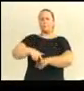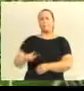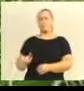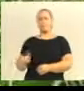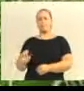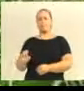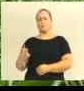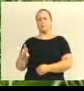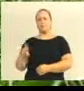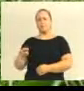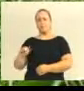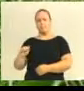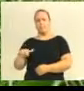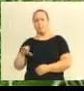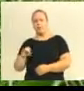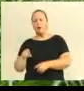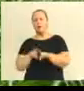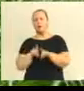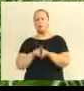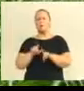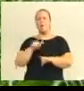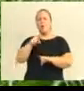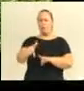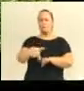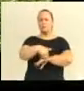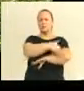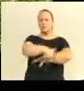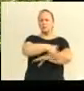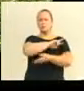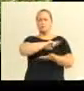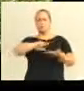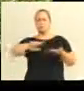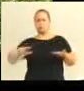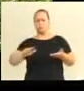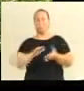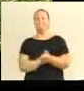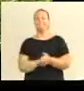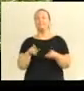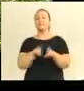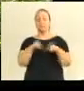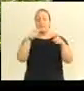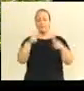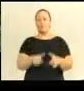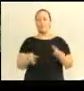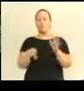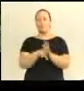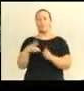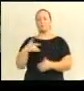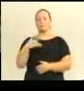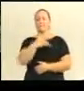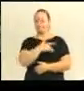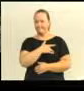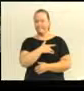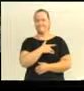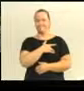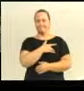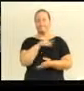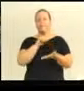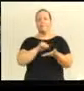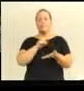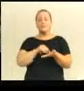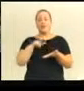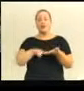e diversas outras várias comunidades postos de saúde tomado pelo mato também que ainda não receberam limpeza onde falando dos postos de